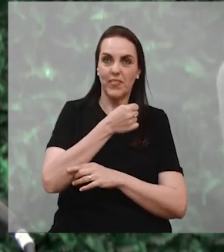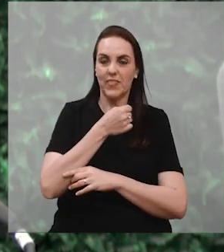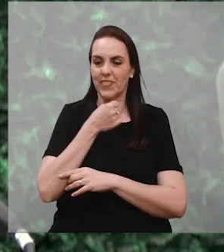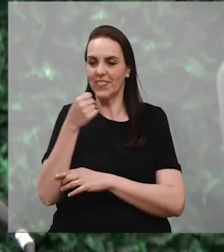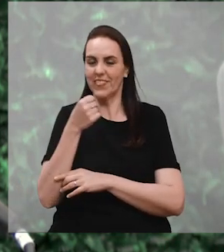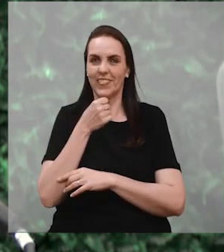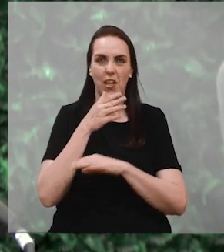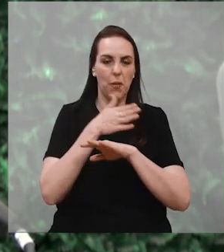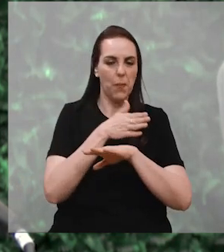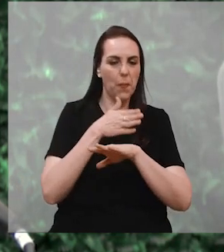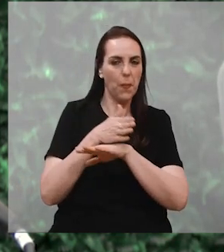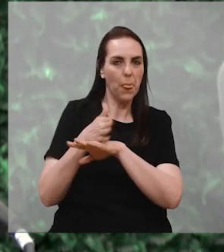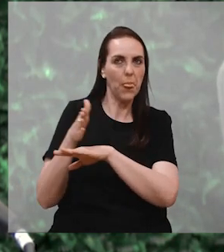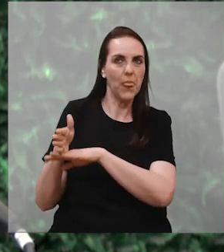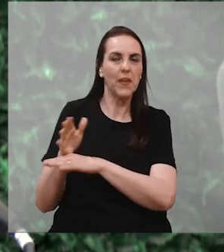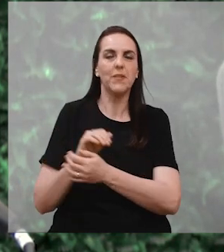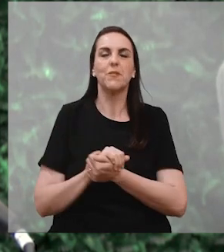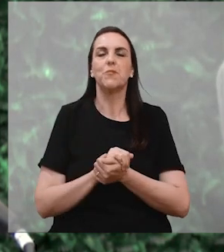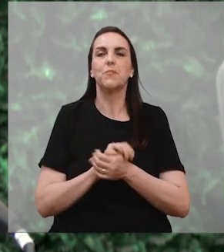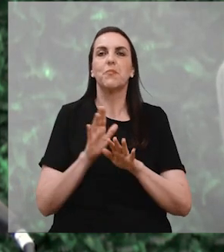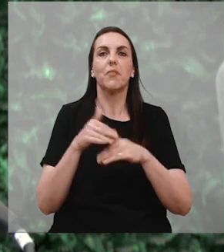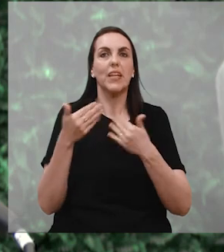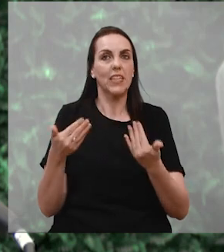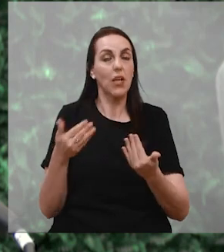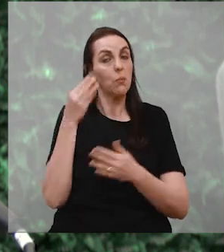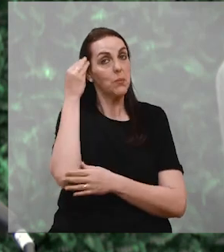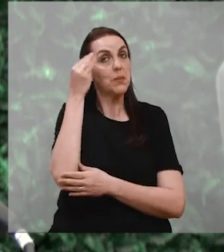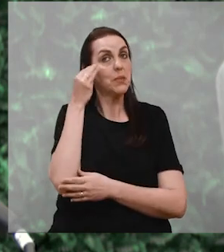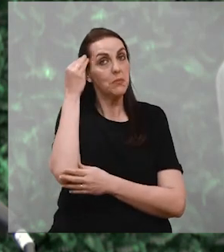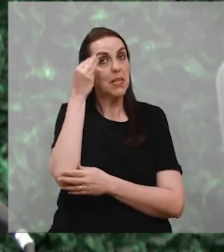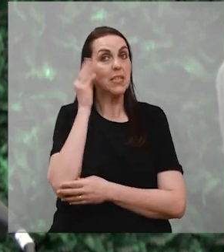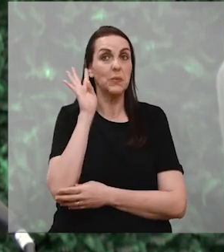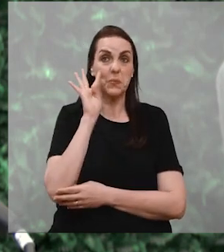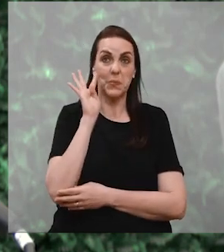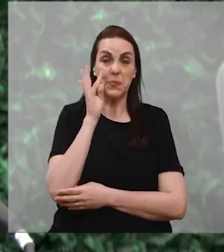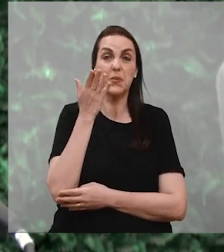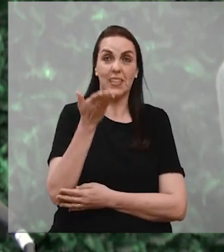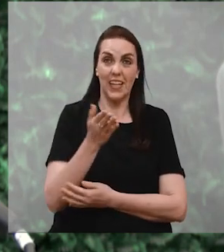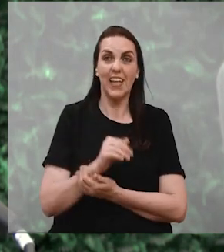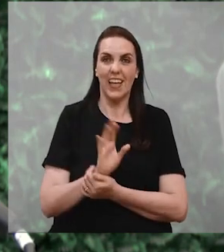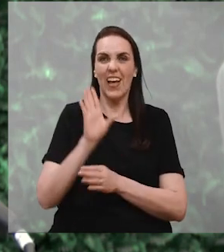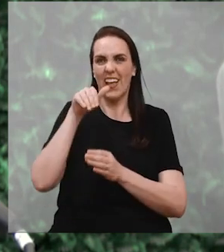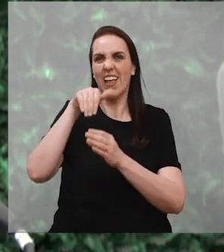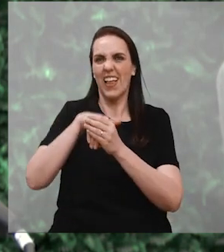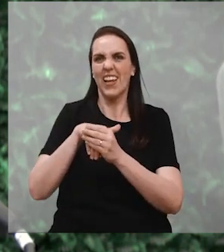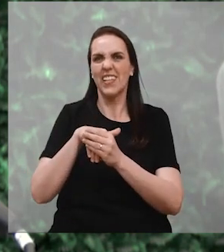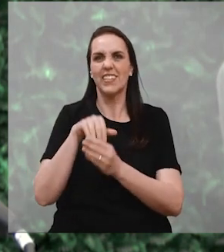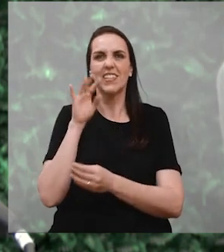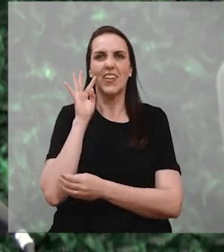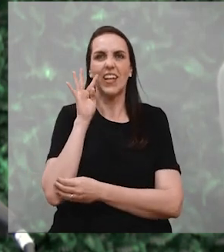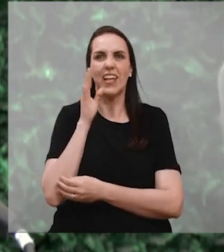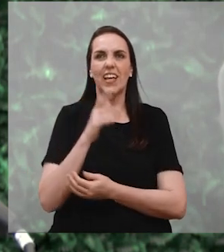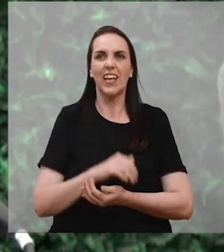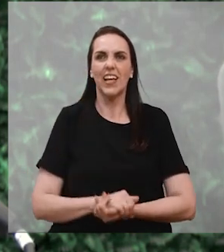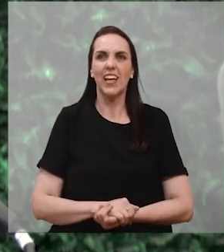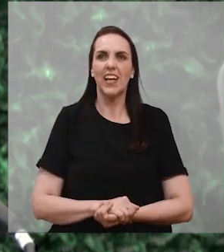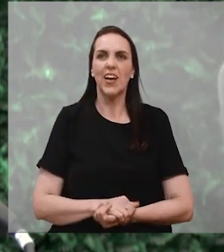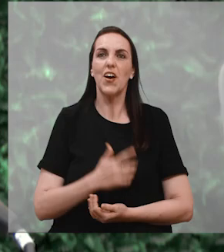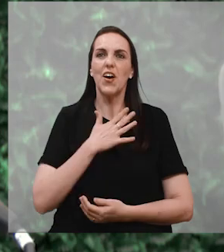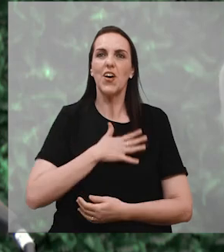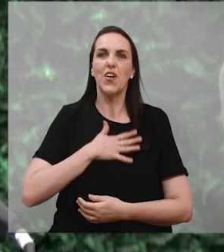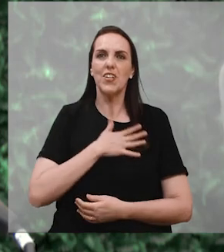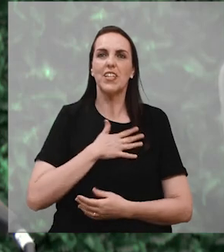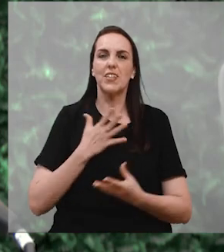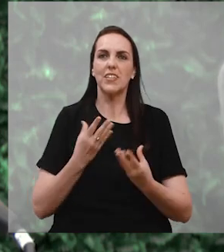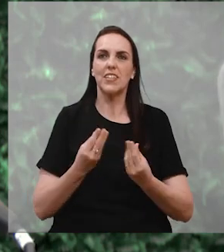vários momentos para cada veículo, né? E foi uma experiência muito legal, assim. A eleição é bem bacana, assim. Gostei